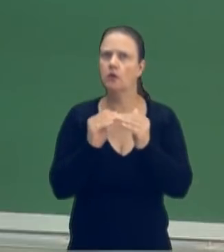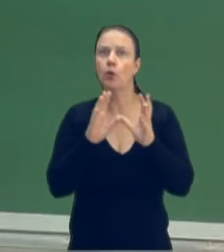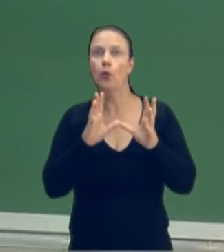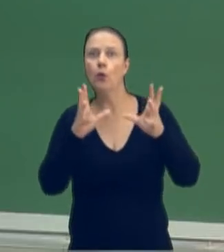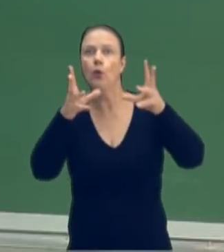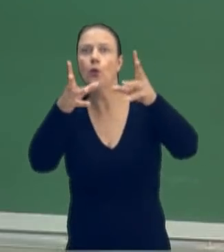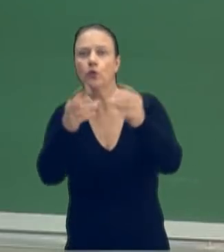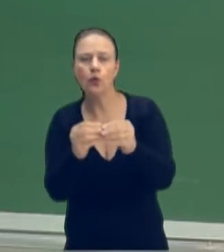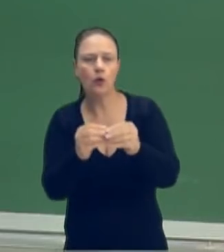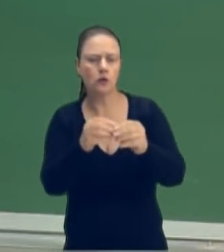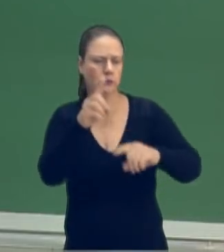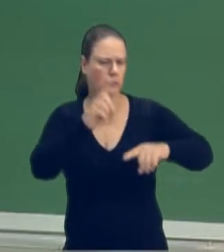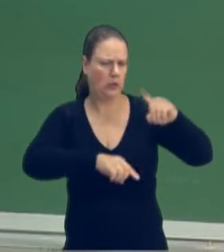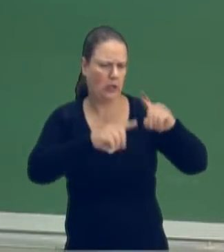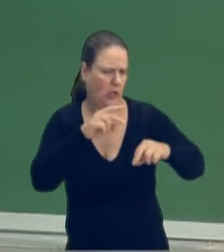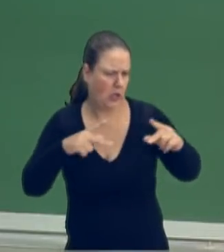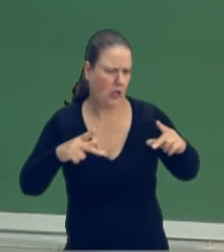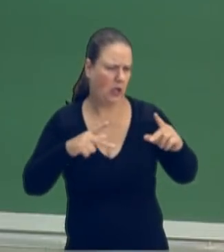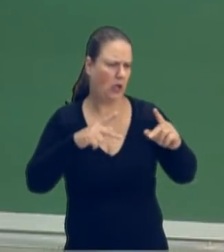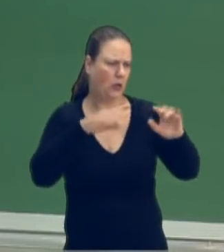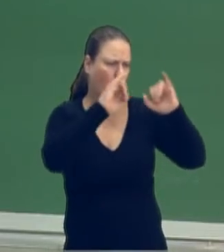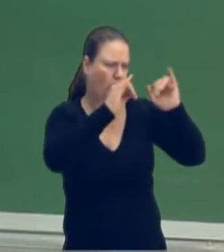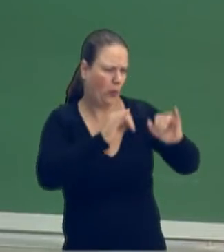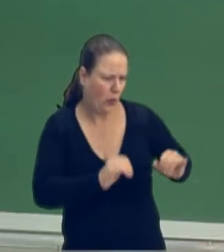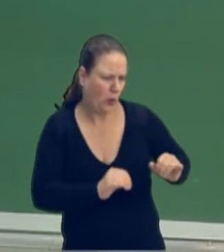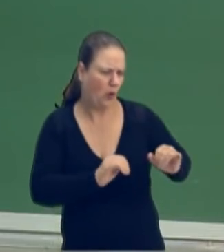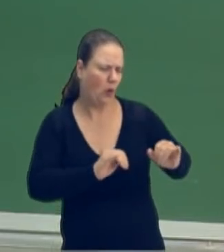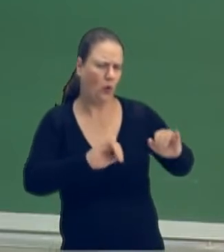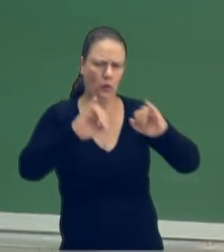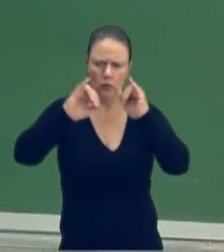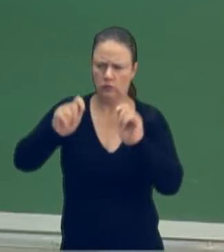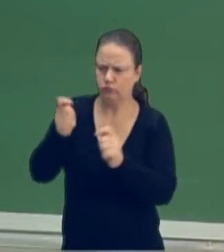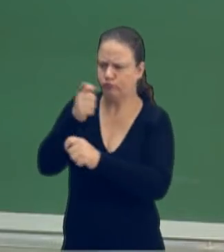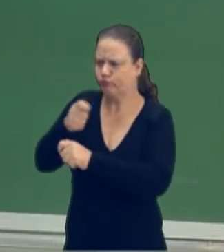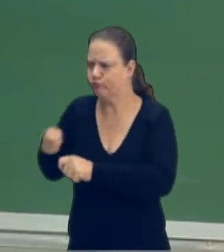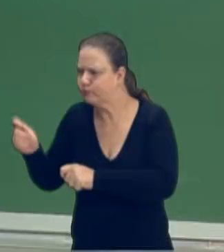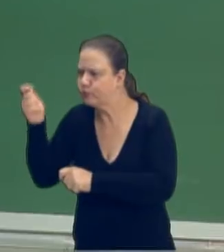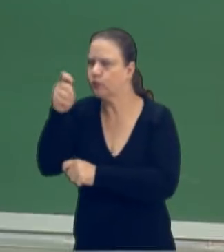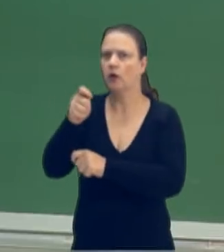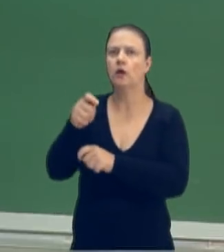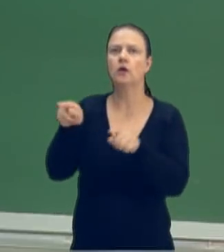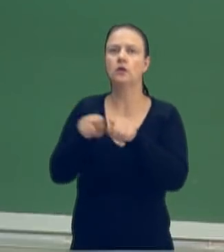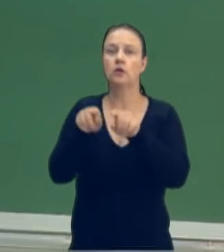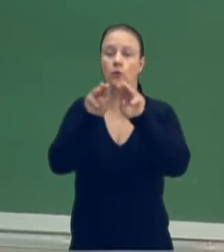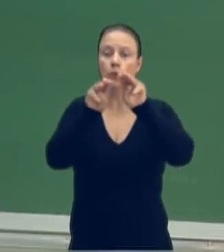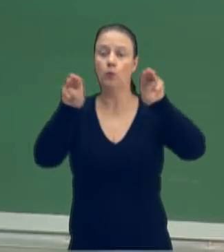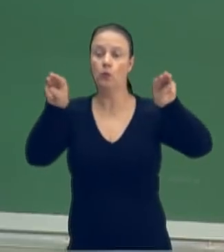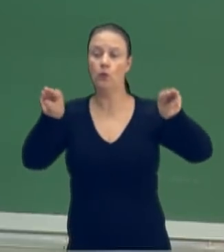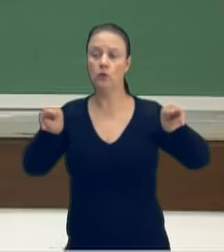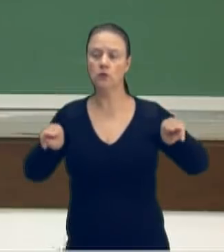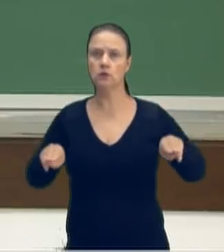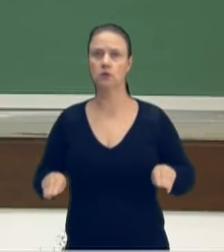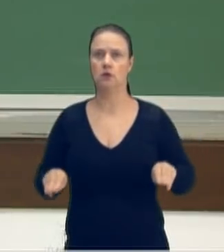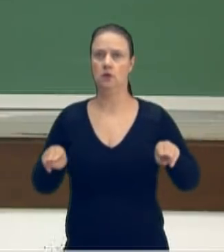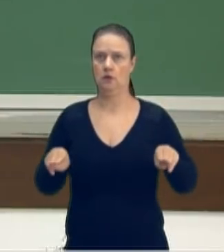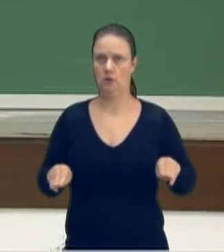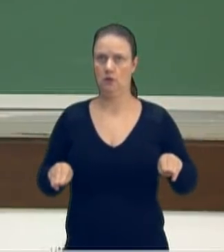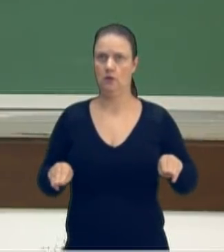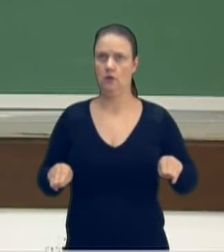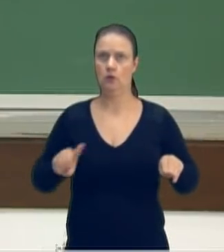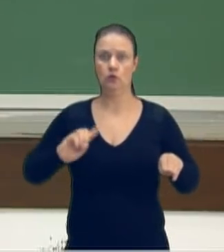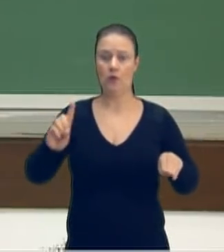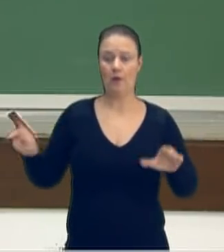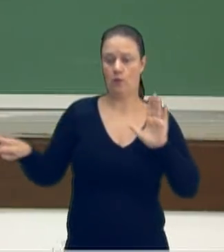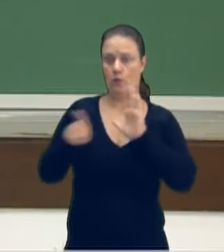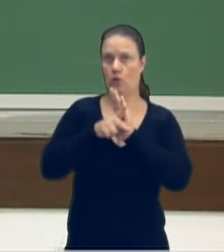que estão espalhadas em museus, acervos particulares, às vezes nem, no caso do Museu Rosa Cruz, não é um museu do